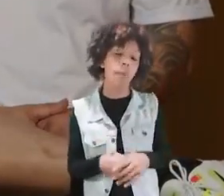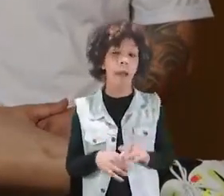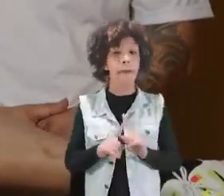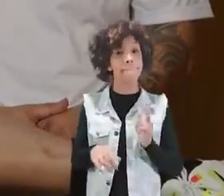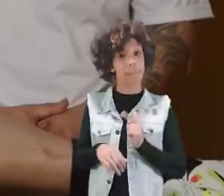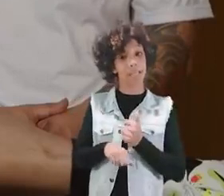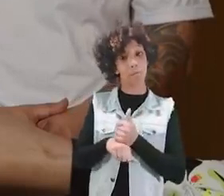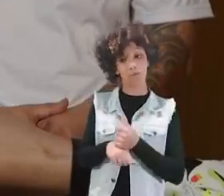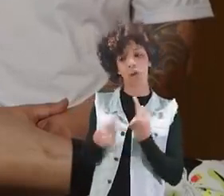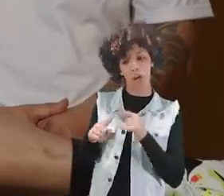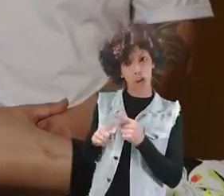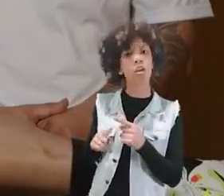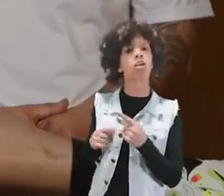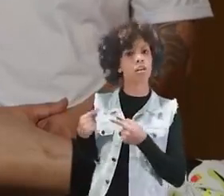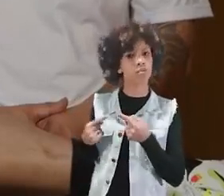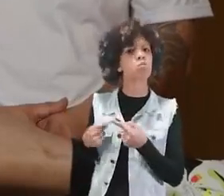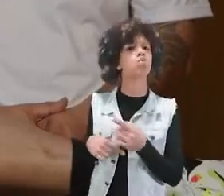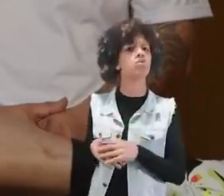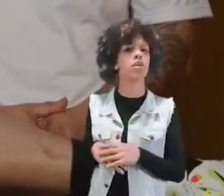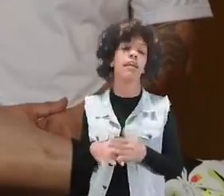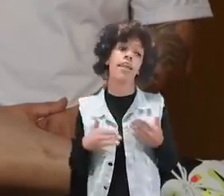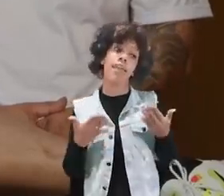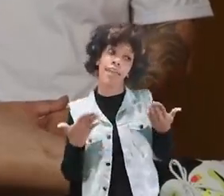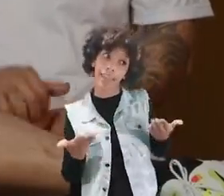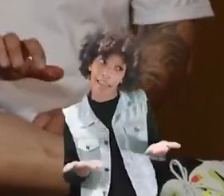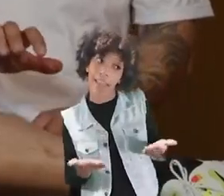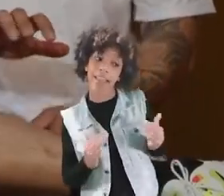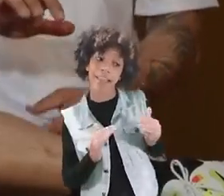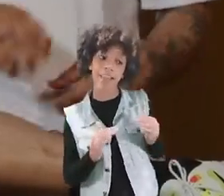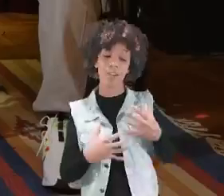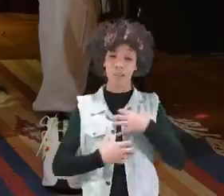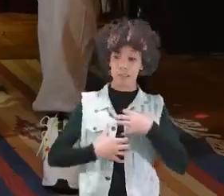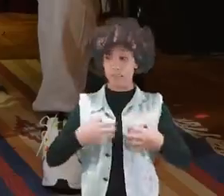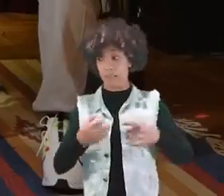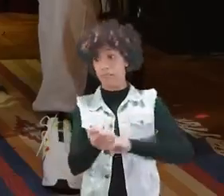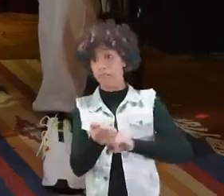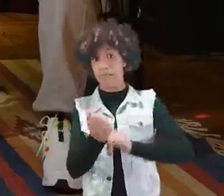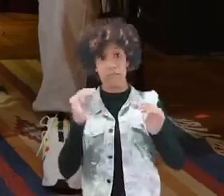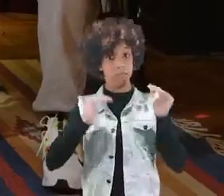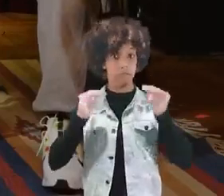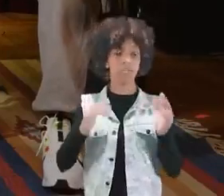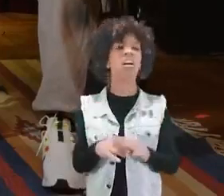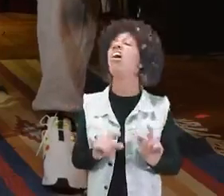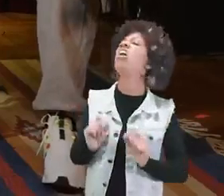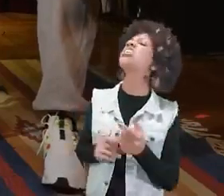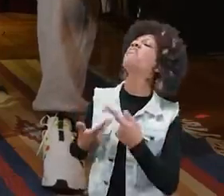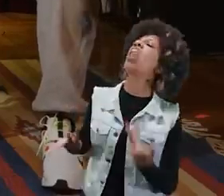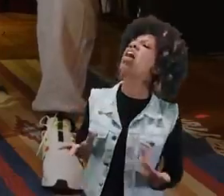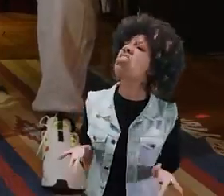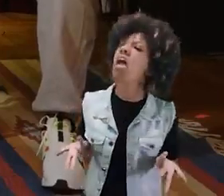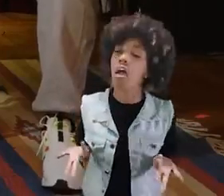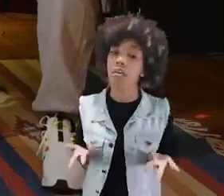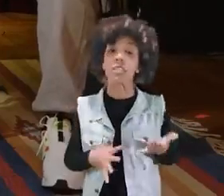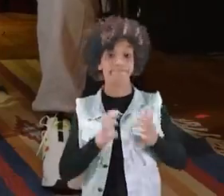mas tem jogador gosta de rebater aí com os amigos ficou exaltados Tipo pô vagabundo Qual foi tá falando de quê eu tava